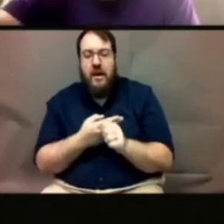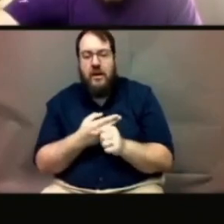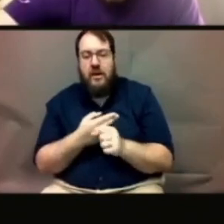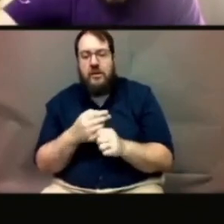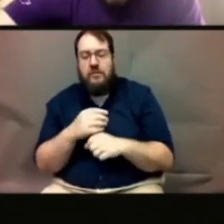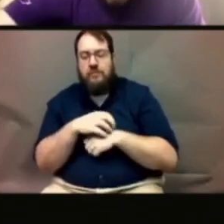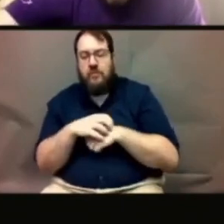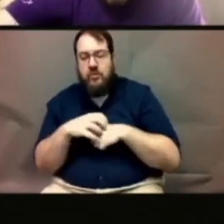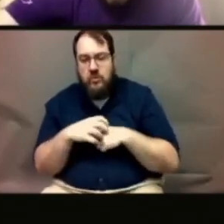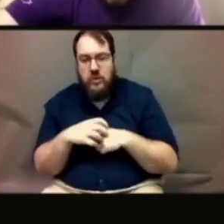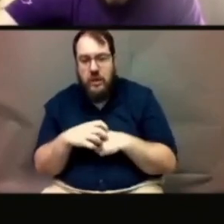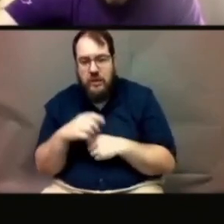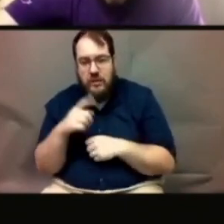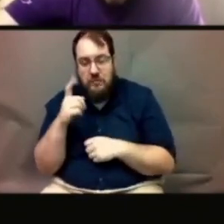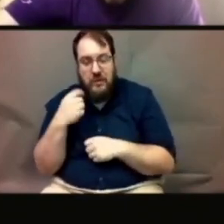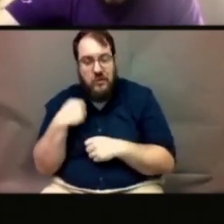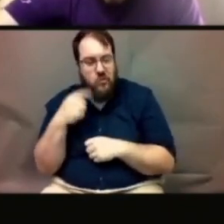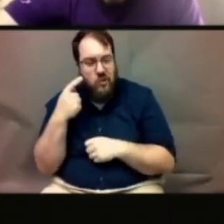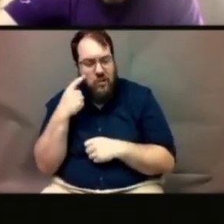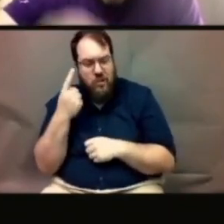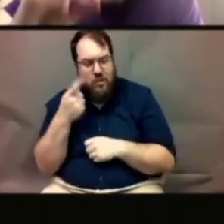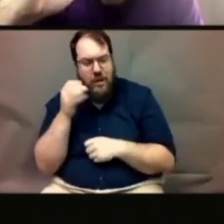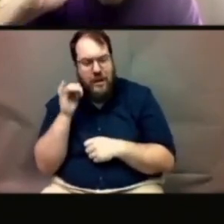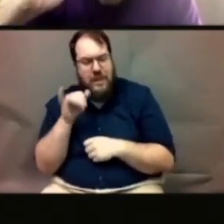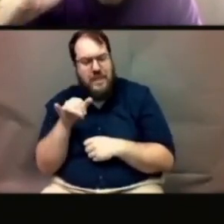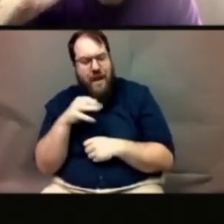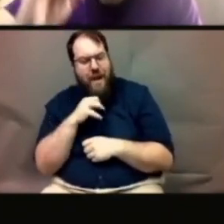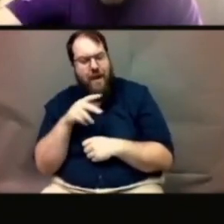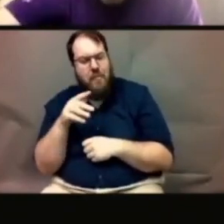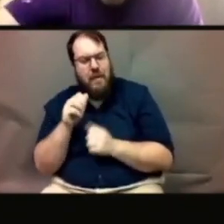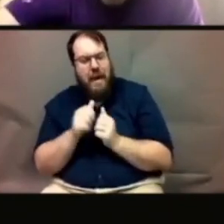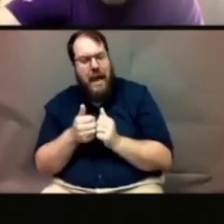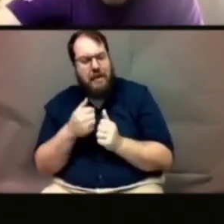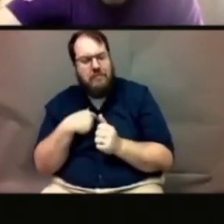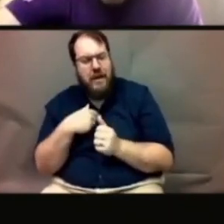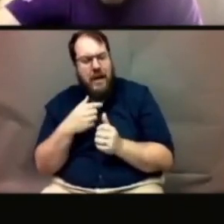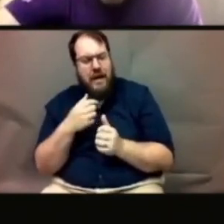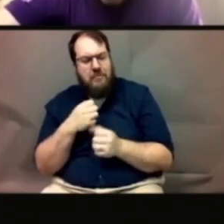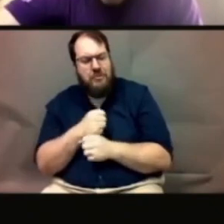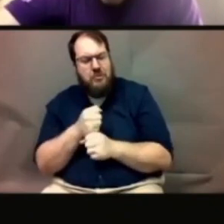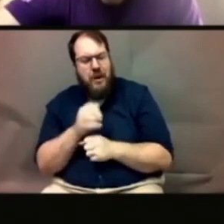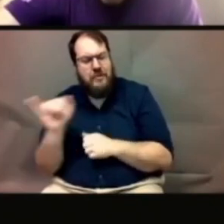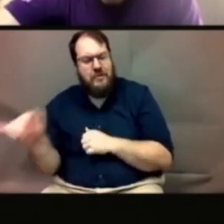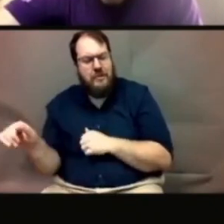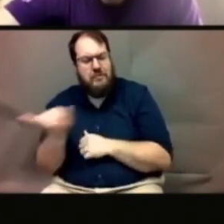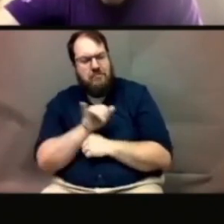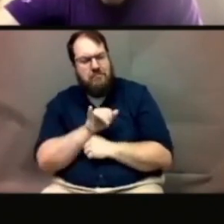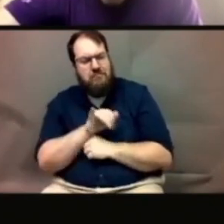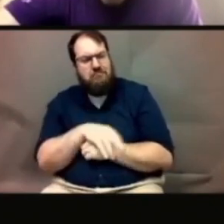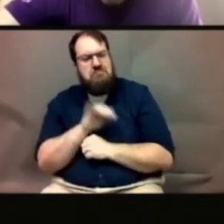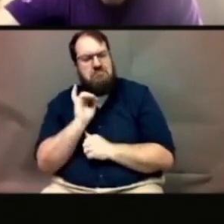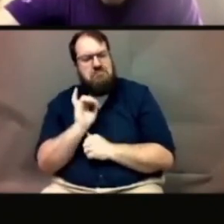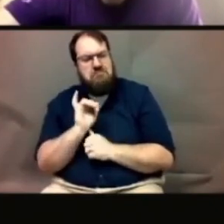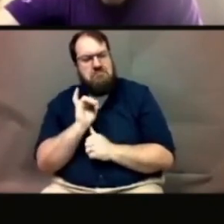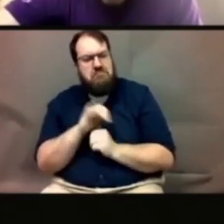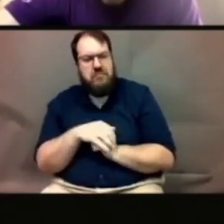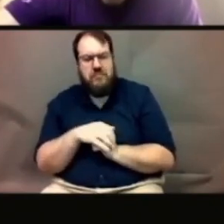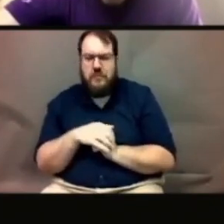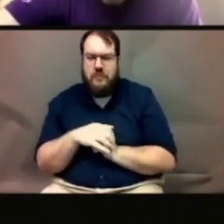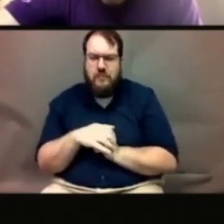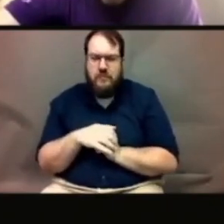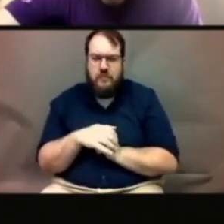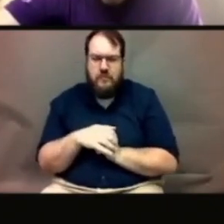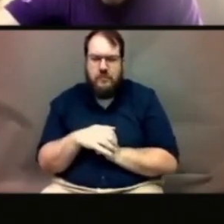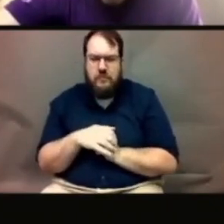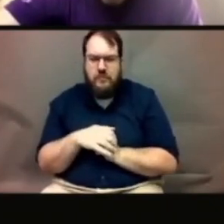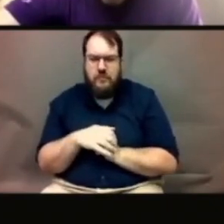é uma das coisas que nós sempre queremos inserir no scratch porque eu falo nossa como esse esse aplicativo é legal e como que eu posso fazer um